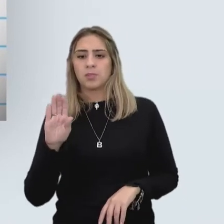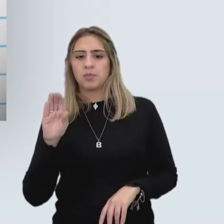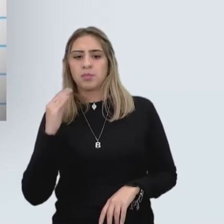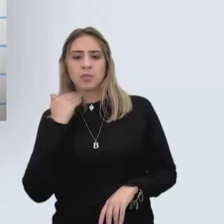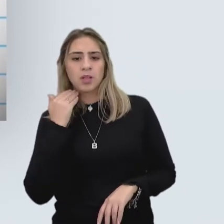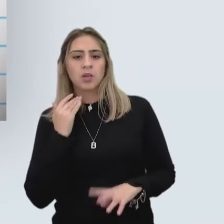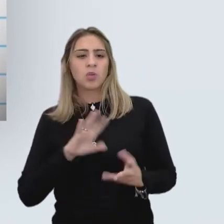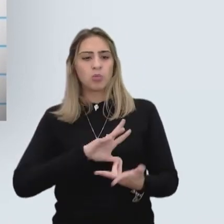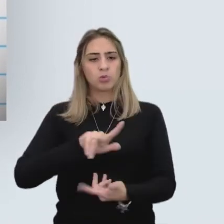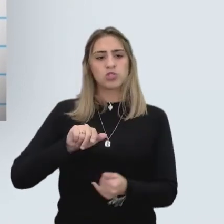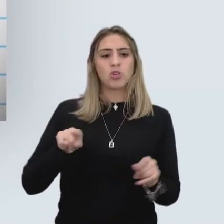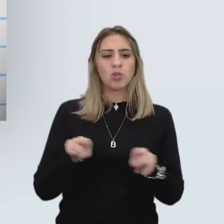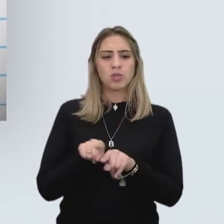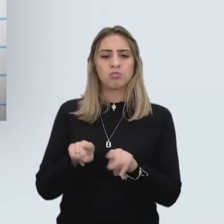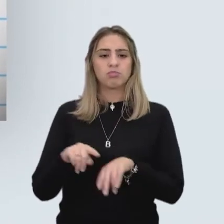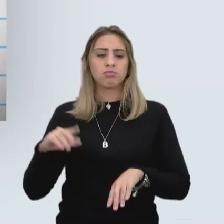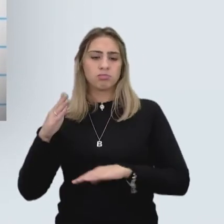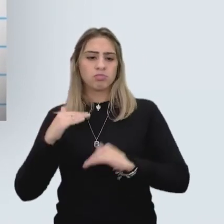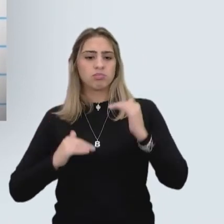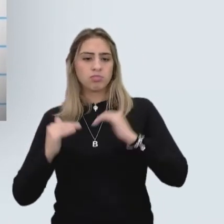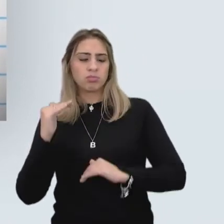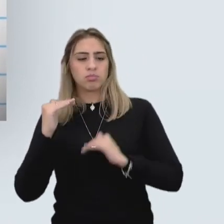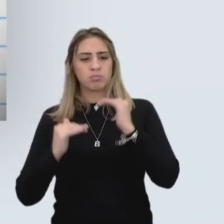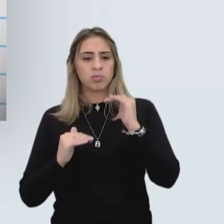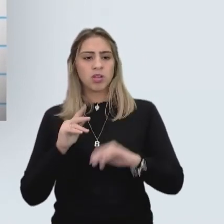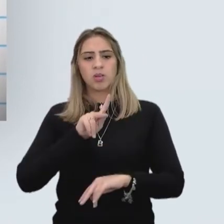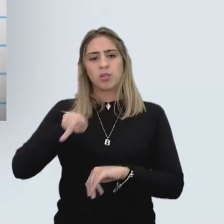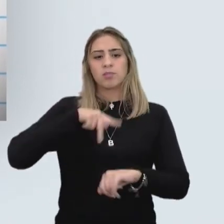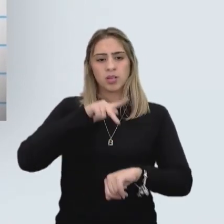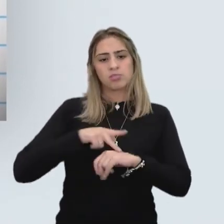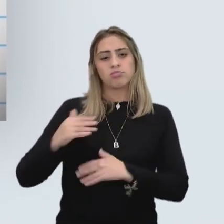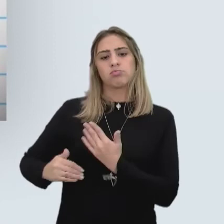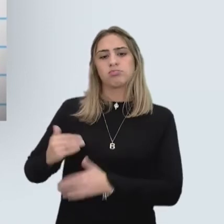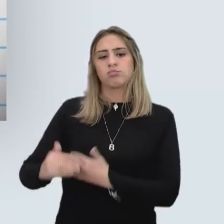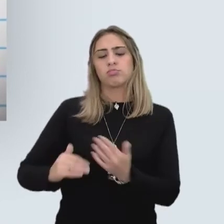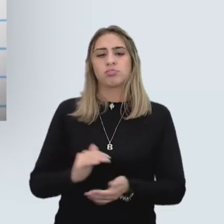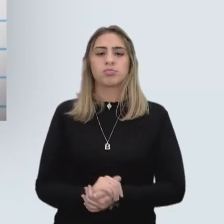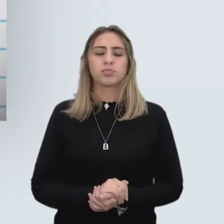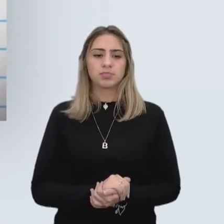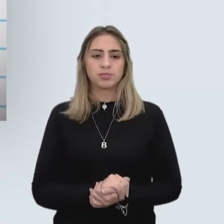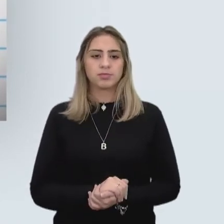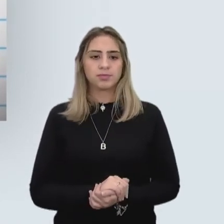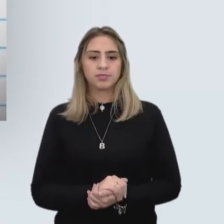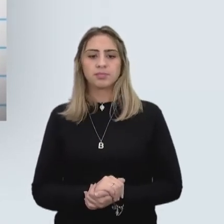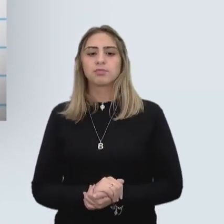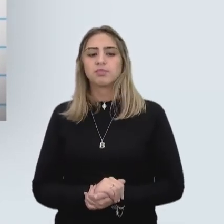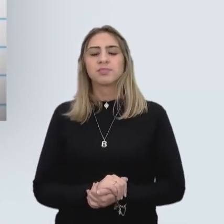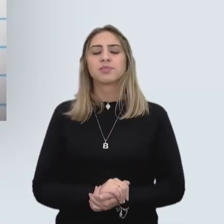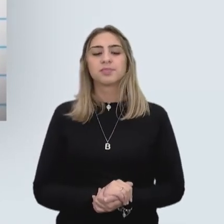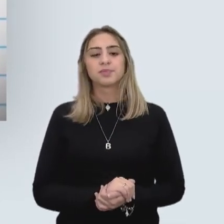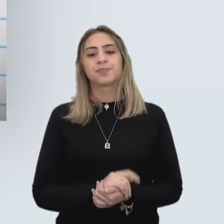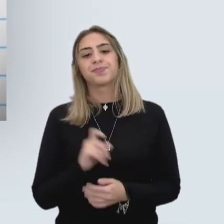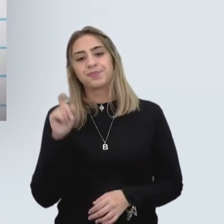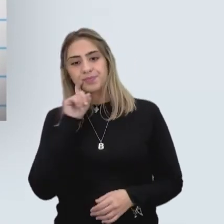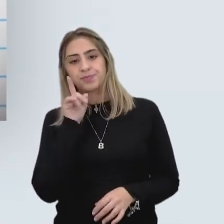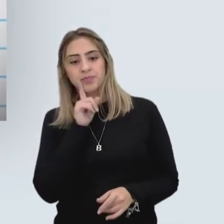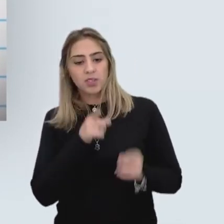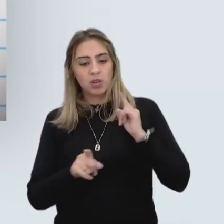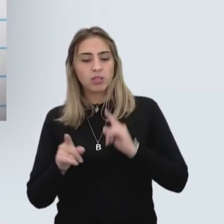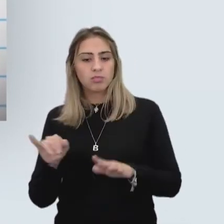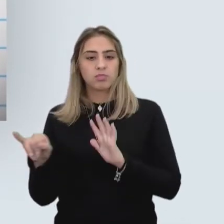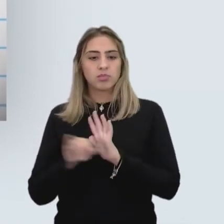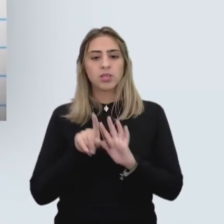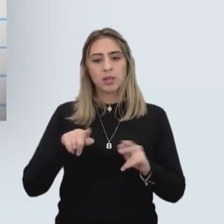realidade contemporânea, pois dá um peso desproporcional aos países desenvolvidos. Por serem instituições cruciais na construção da ordem internacional,